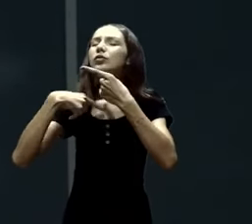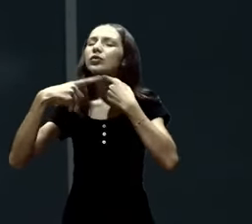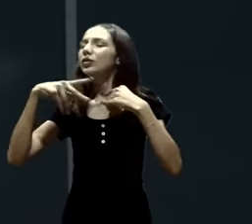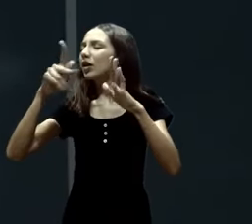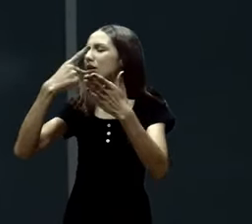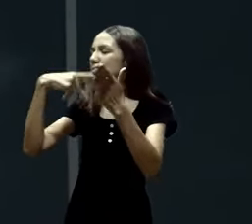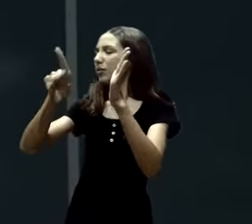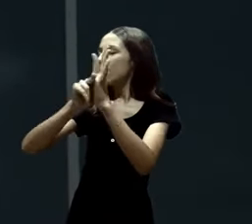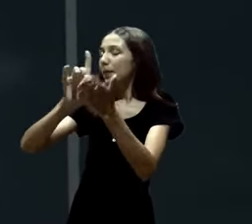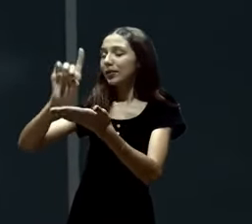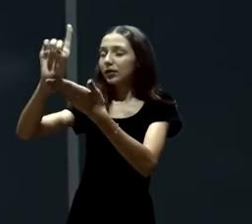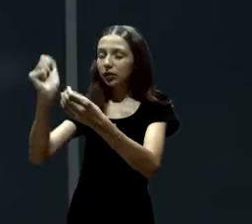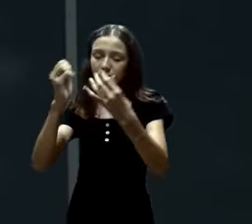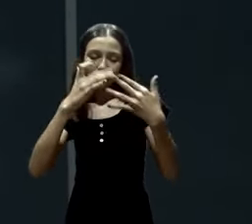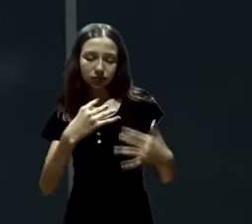Que as desculpas,